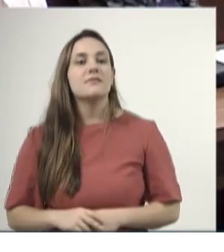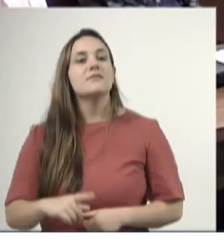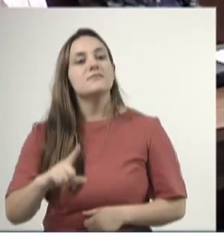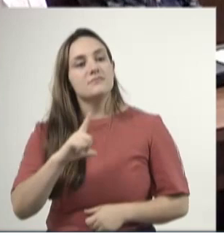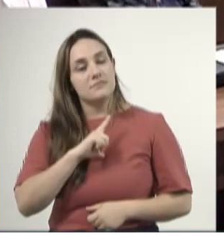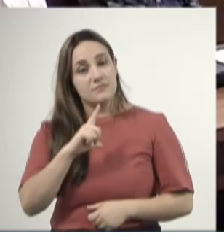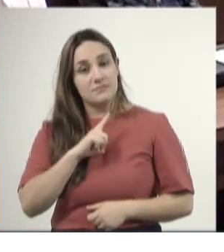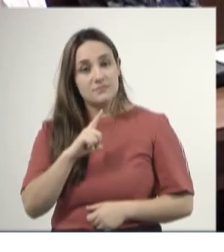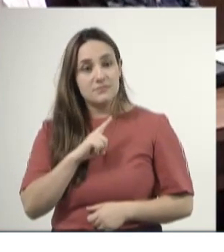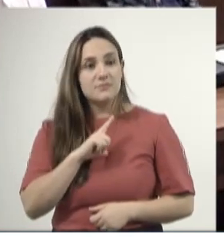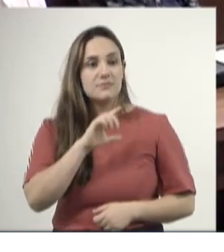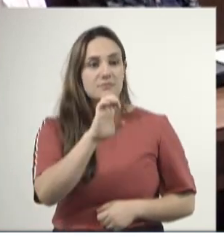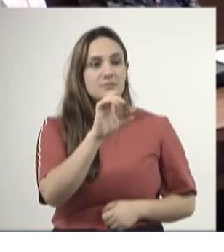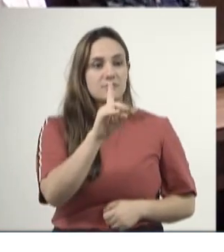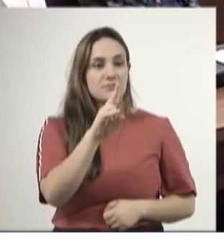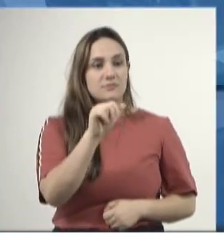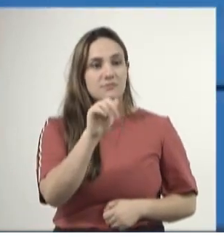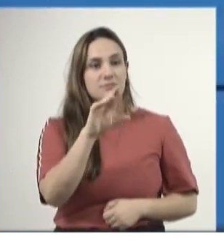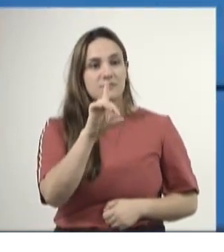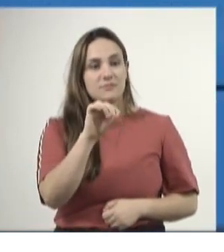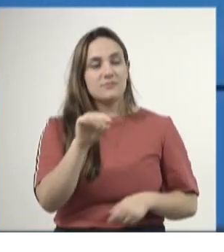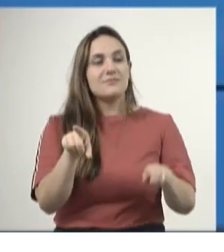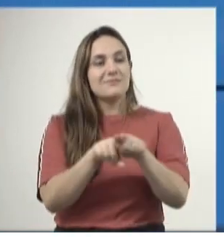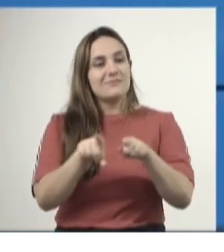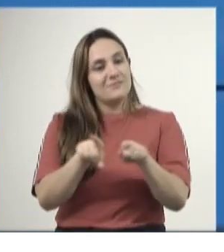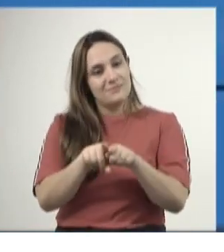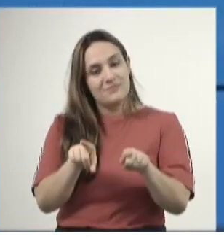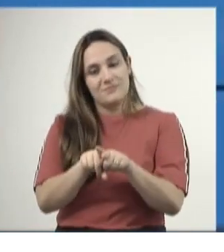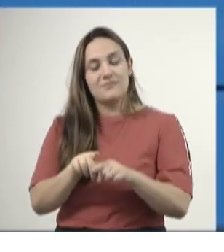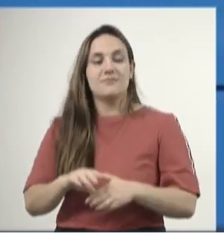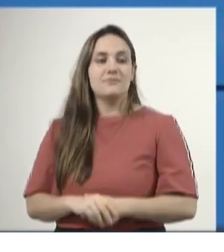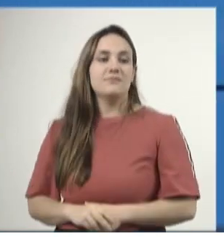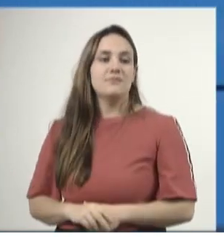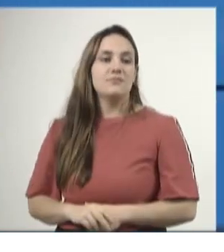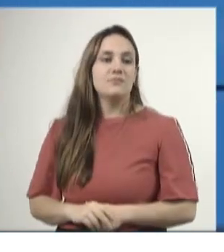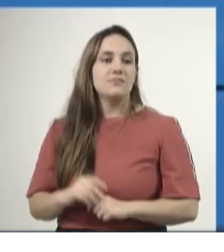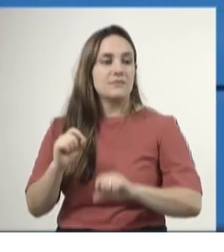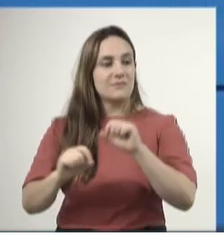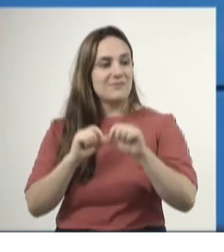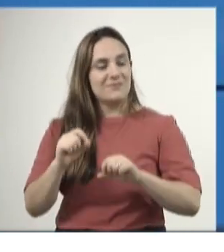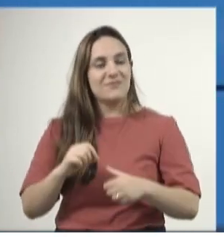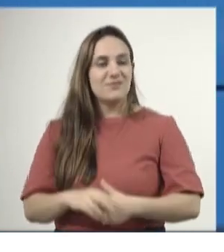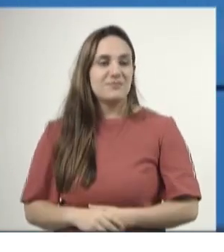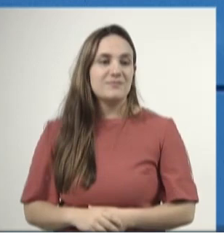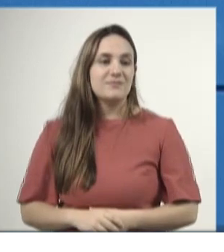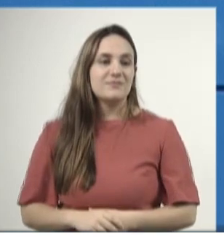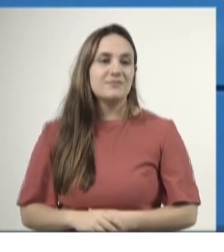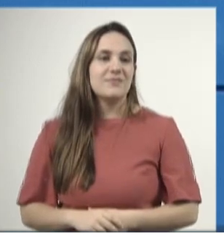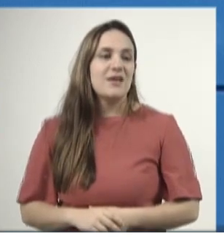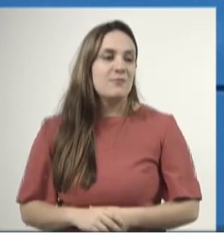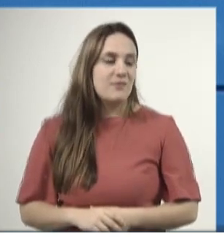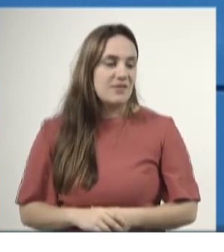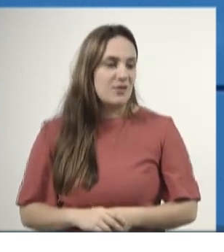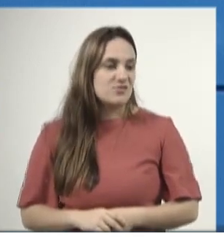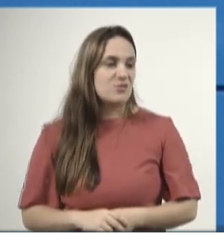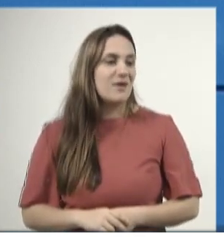Gislaine. As pessoas que ligam no GAVE, e compartilham a dor delas